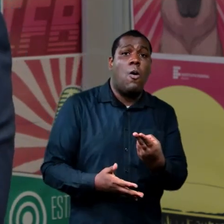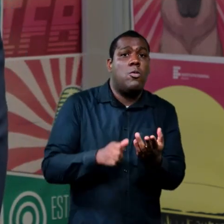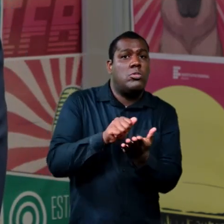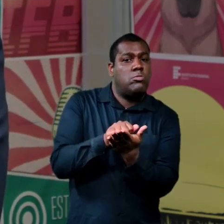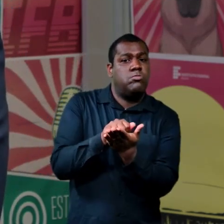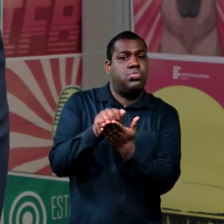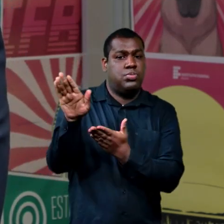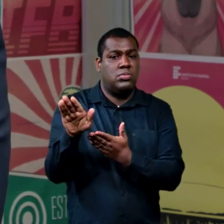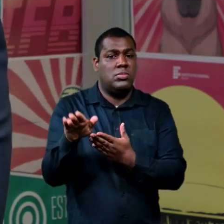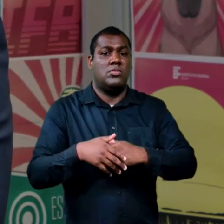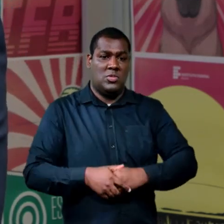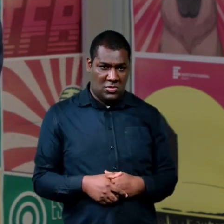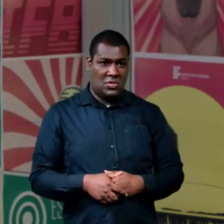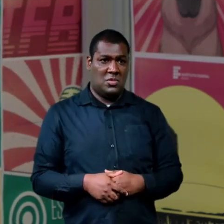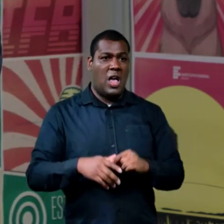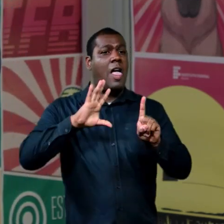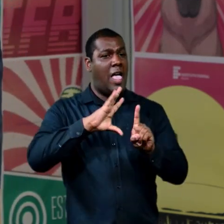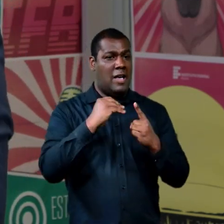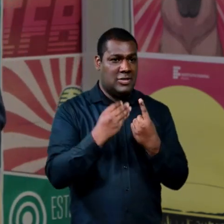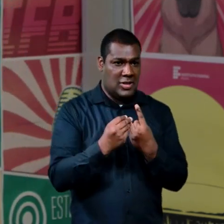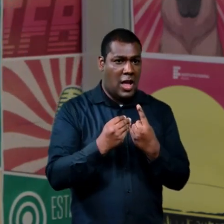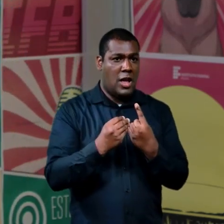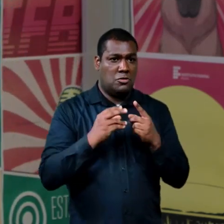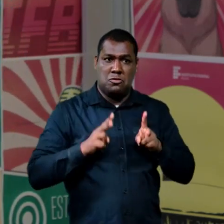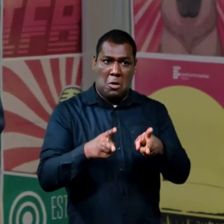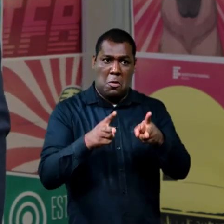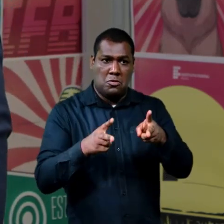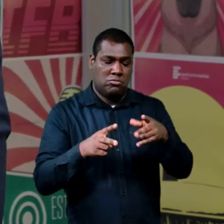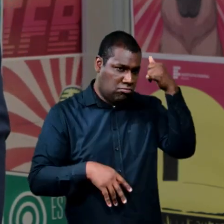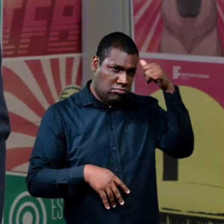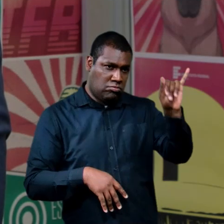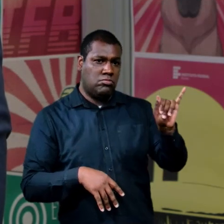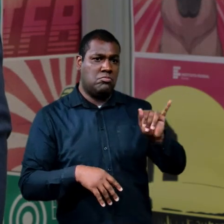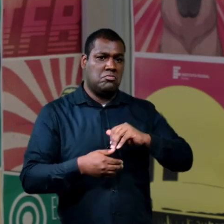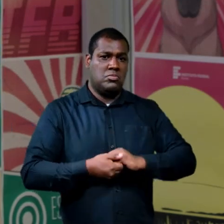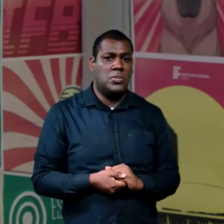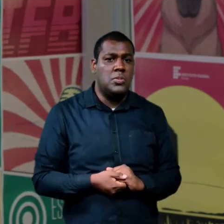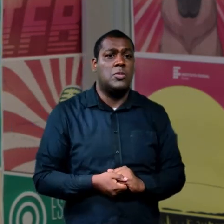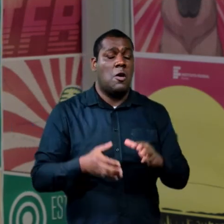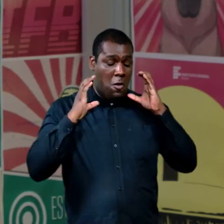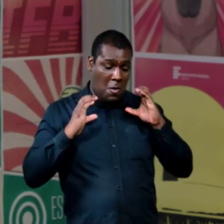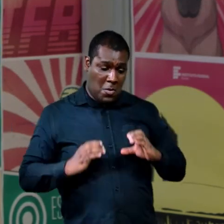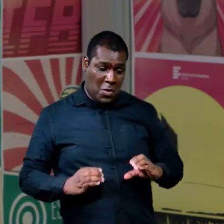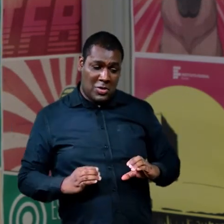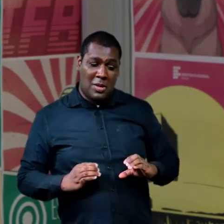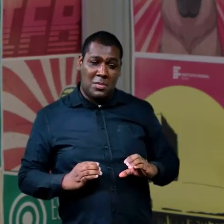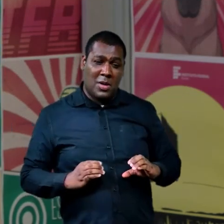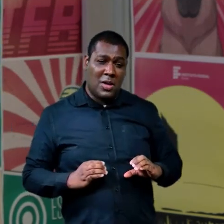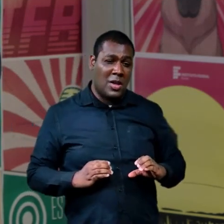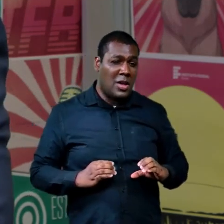ciclo do assédio. Comportamentos que começam de uma forma mais branda, mas ainda